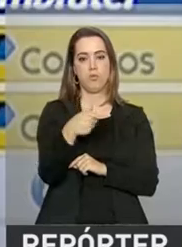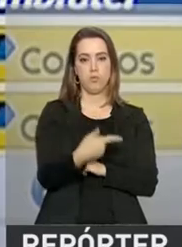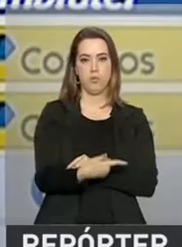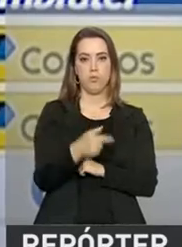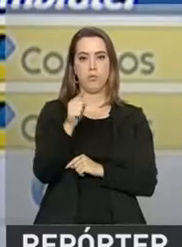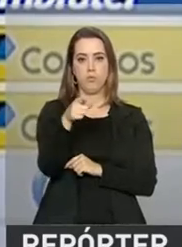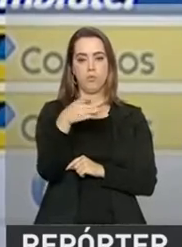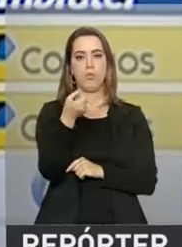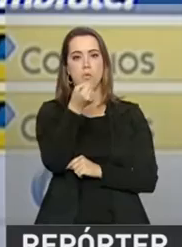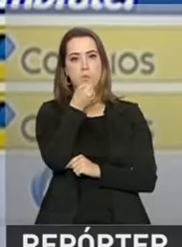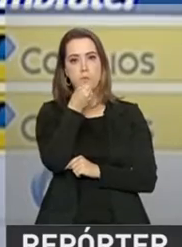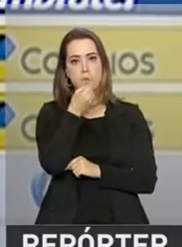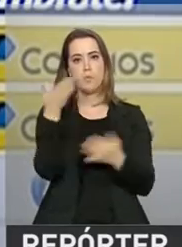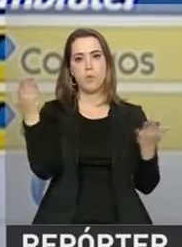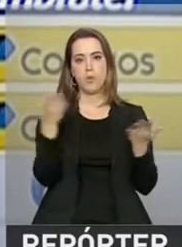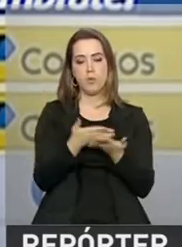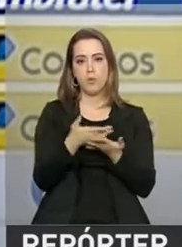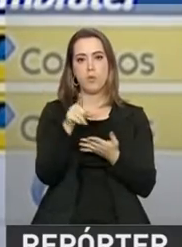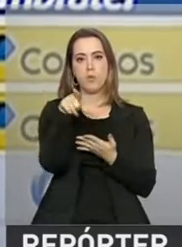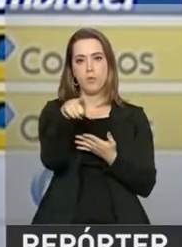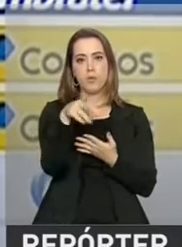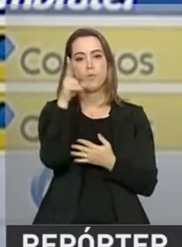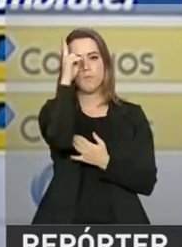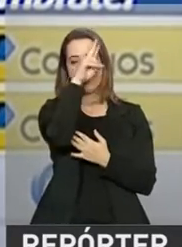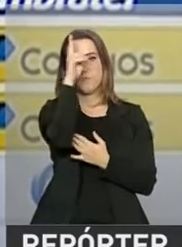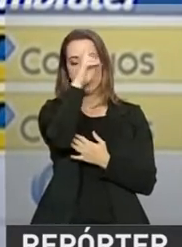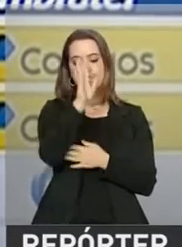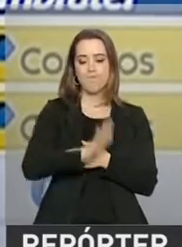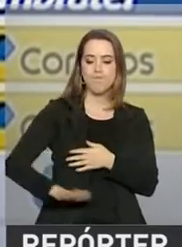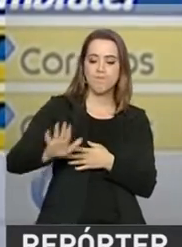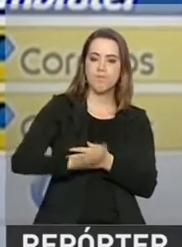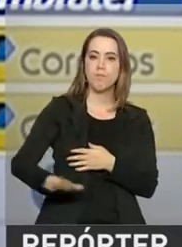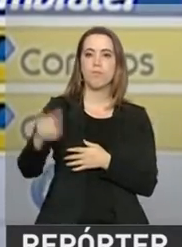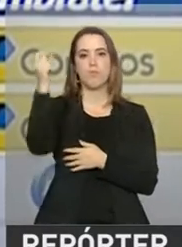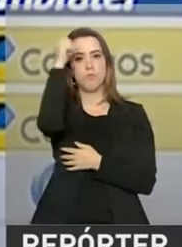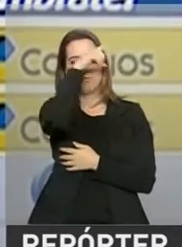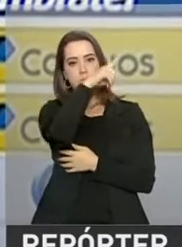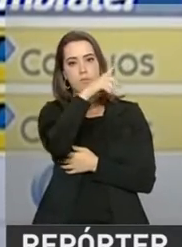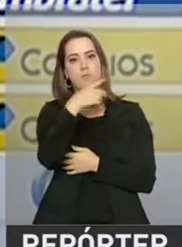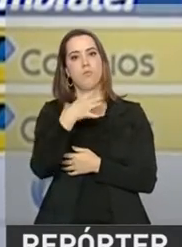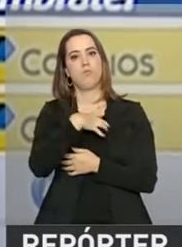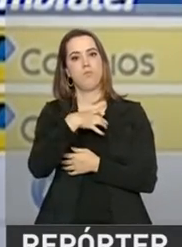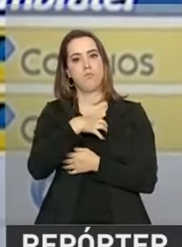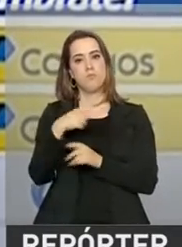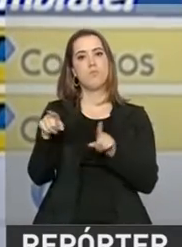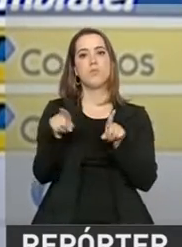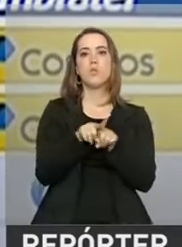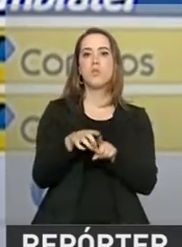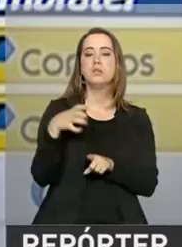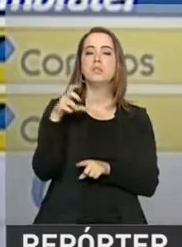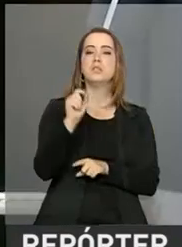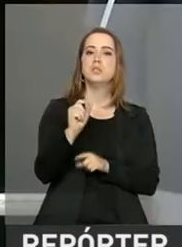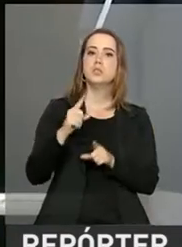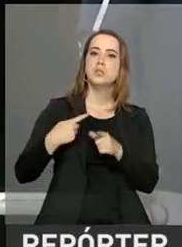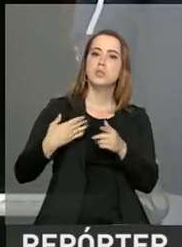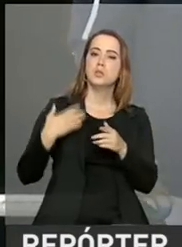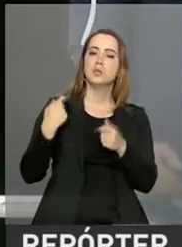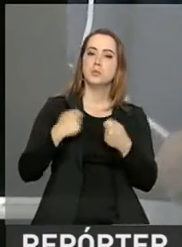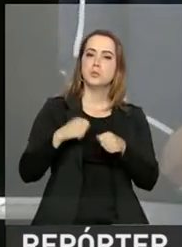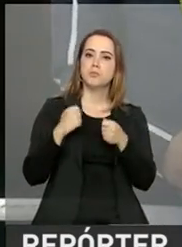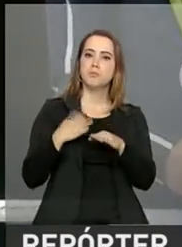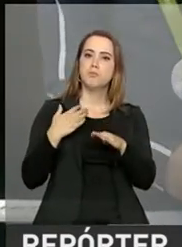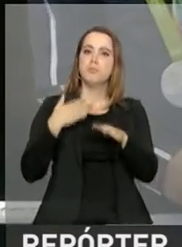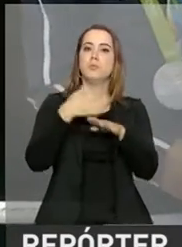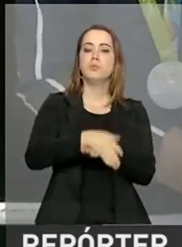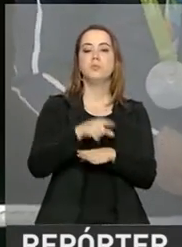2012. Na conversa com os jornalistas, lembrou da infância difícil em Salvador e das barreiras que teve de superar, mas o